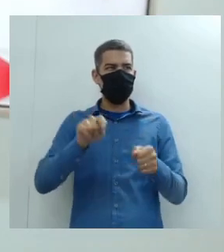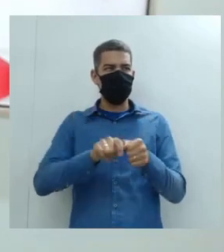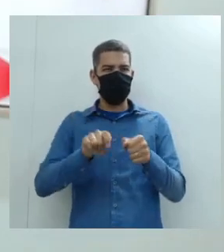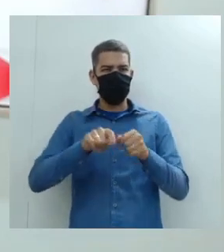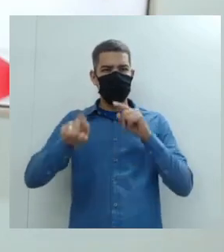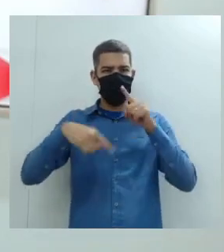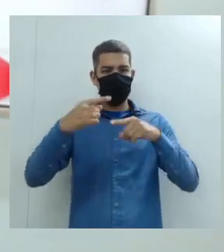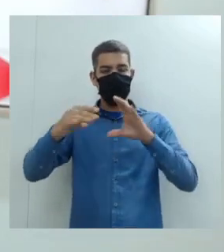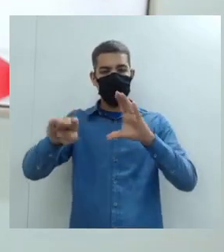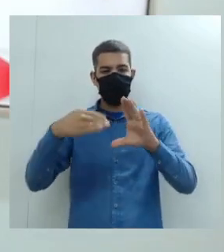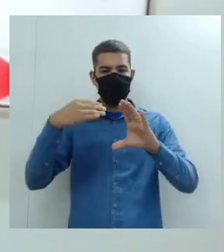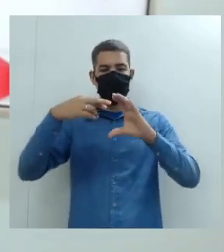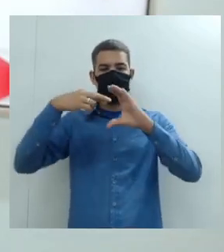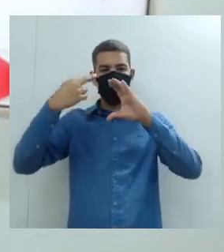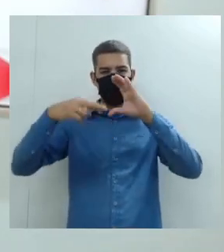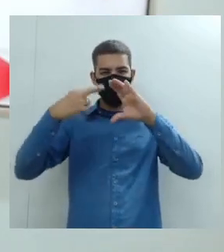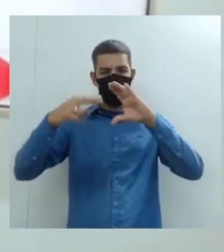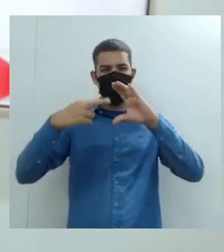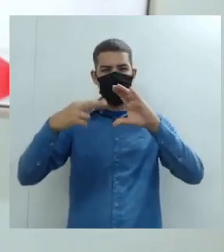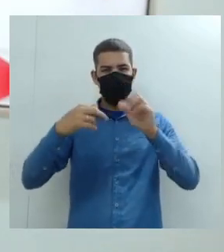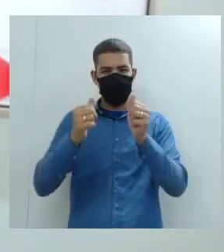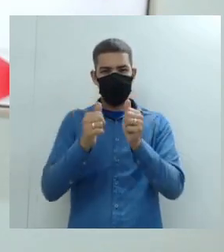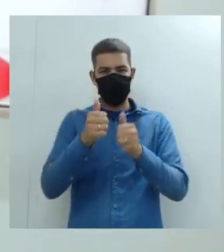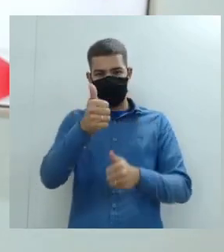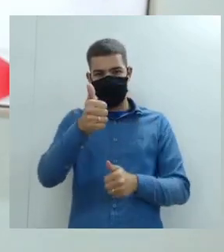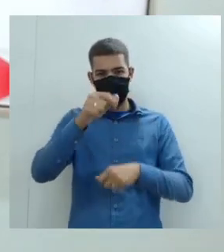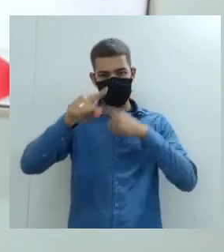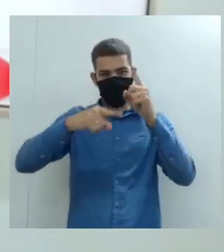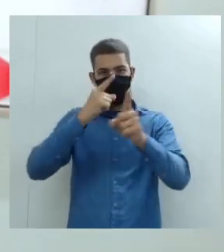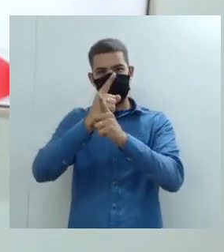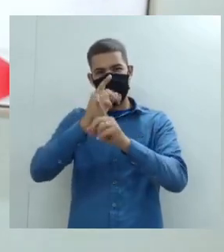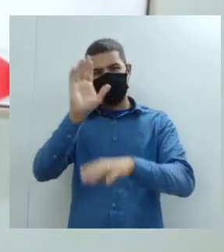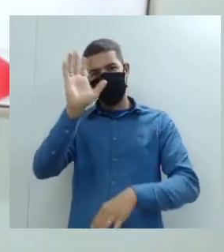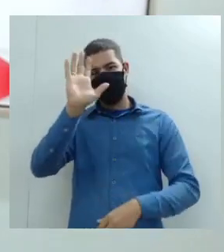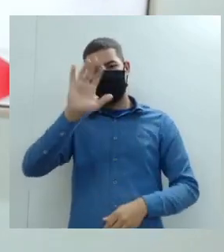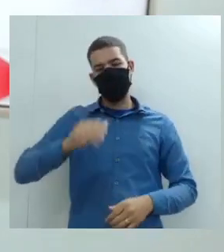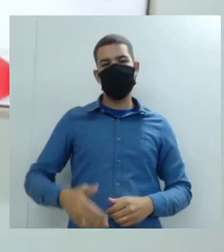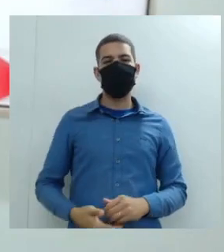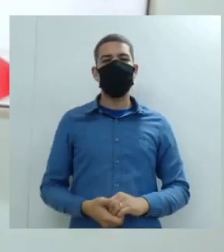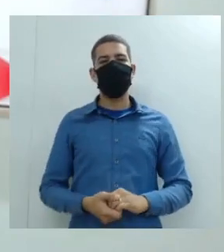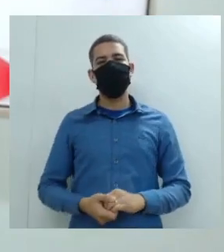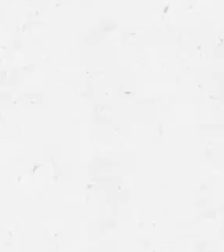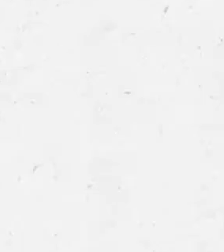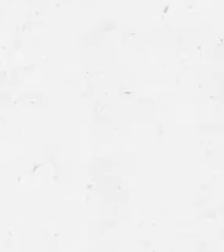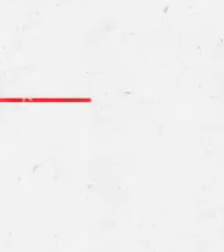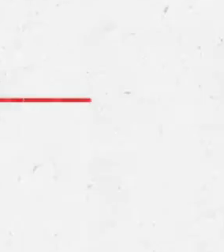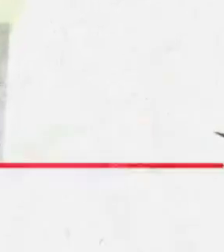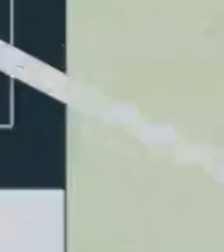pra gente no Robertão na Transmissão, tudo junto sem acento. Até a próxima aula, tá bom? Tchau, tchau.